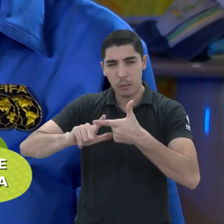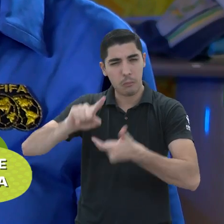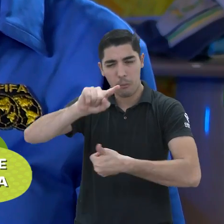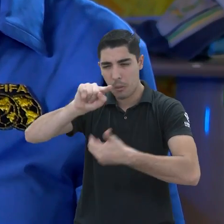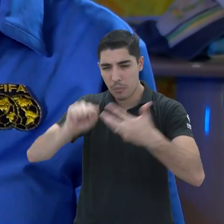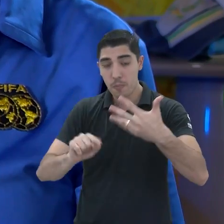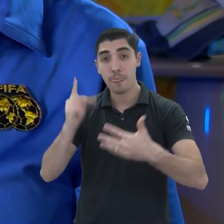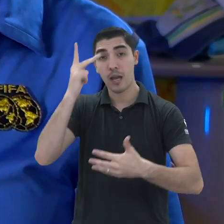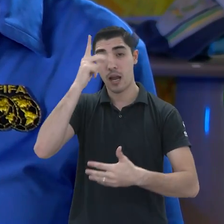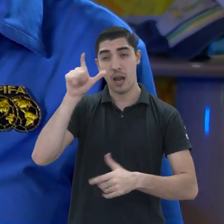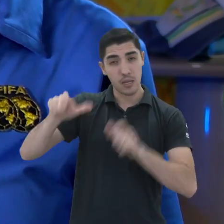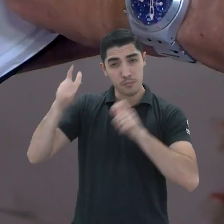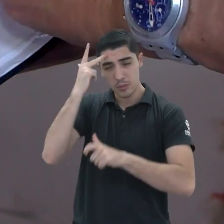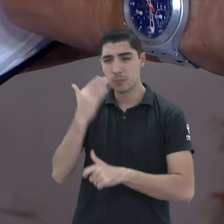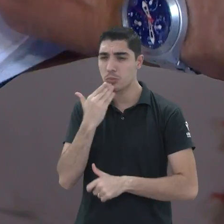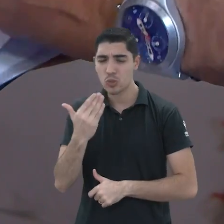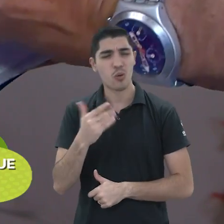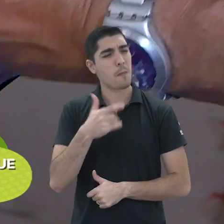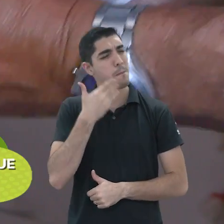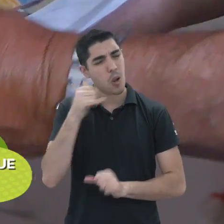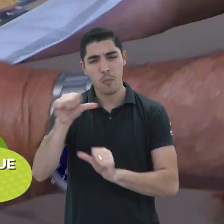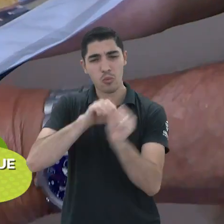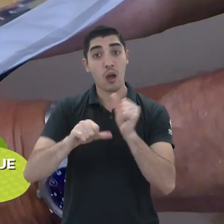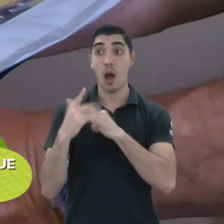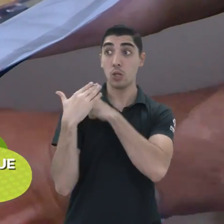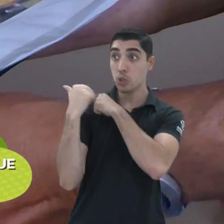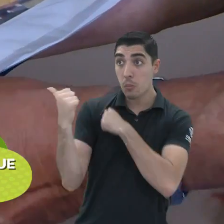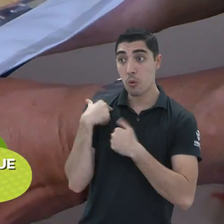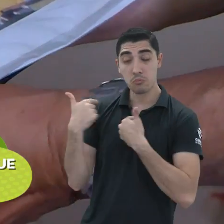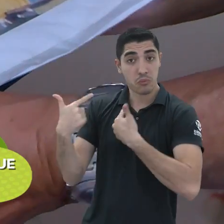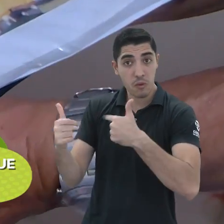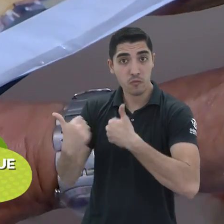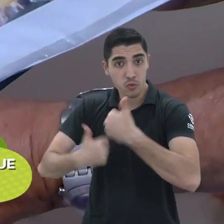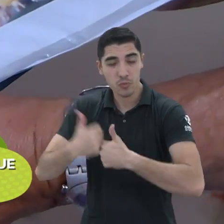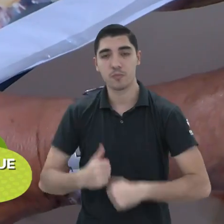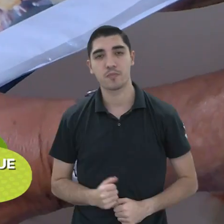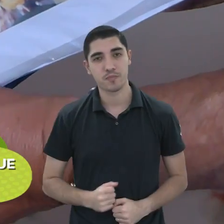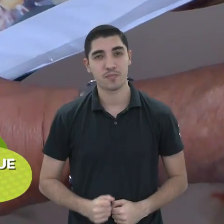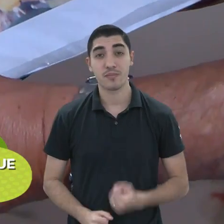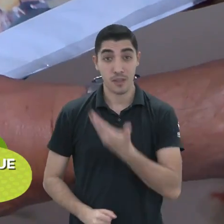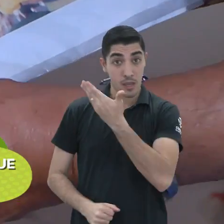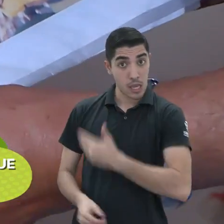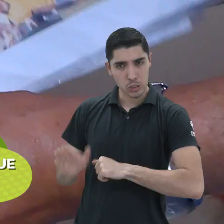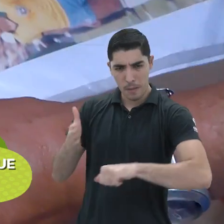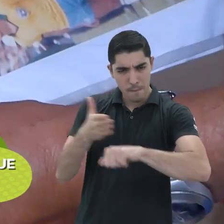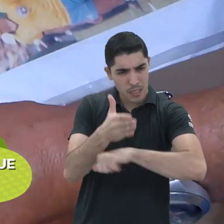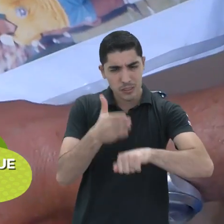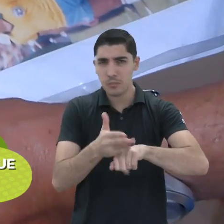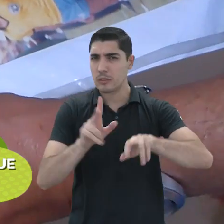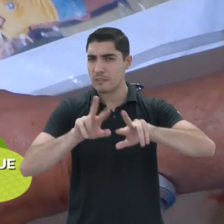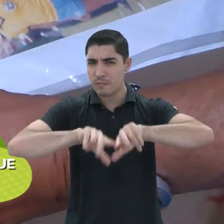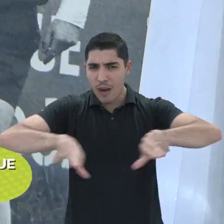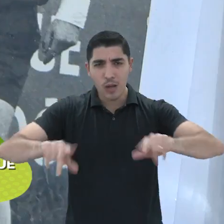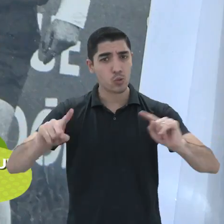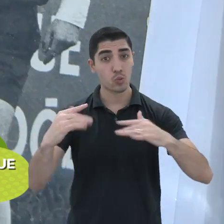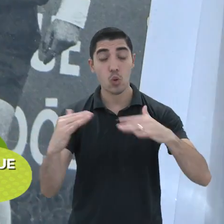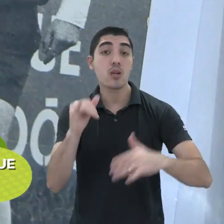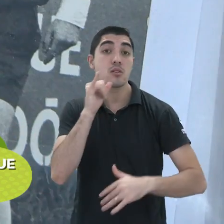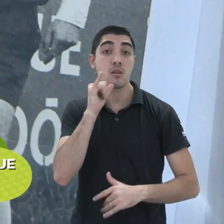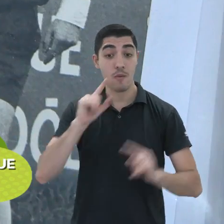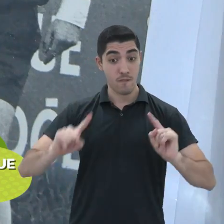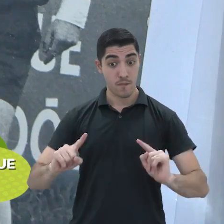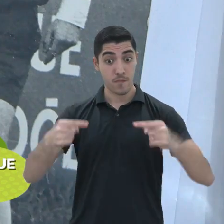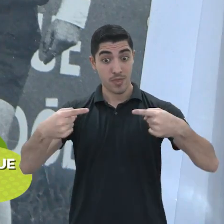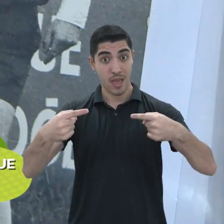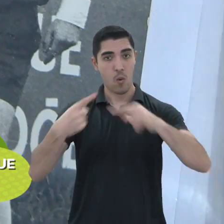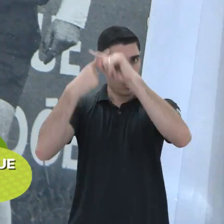me buscar, você não quer ir para o futebol? Nos gramados, Emídio fez parte de momentos inesquecíveis do nosso futebol, como a